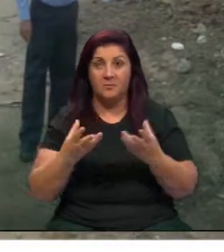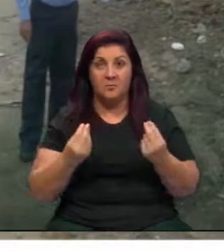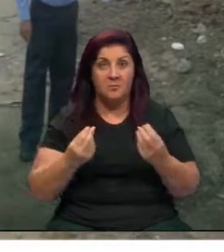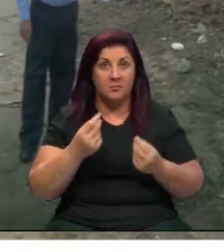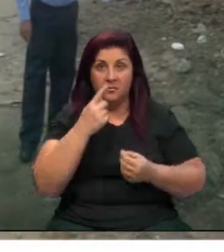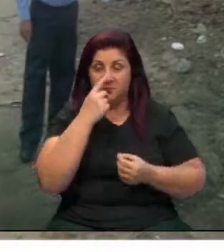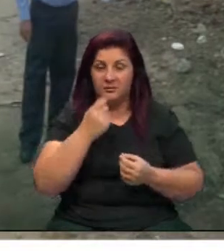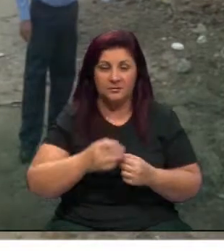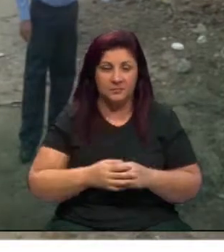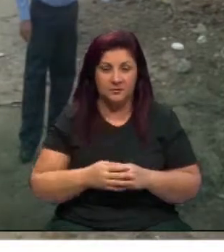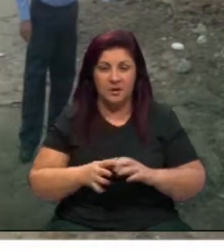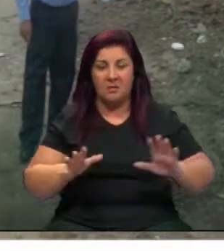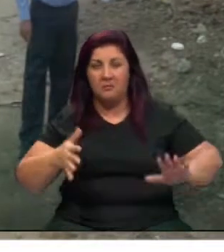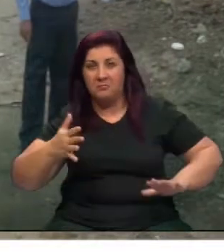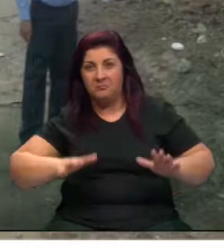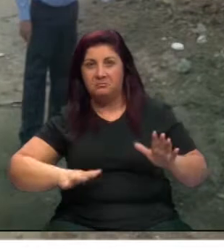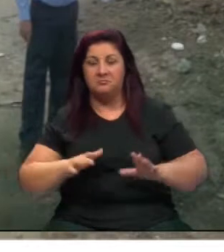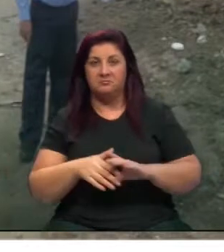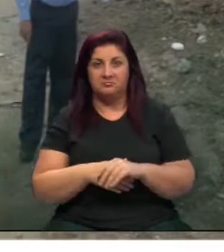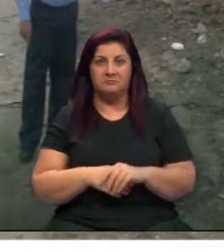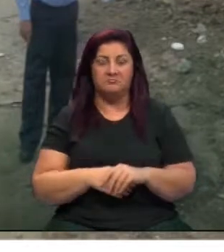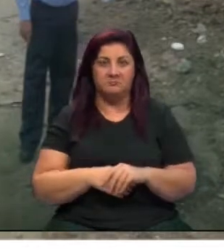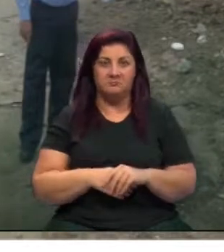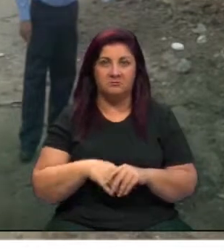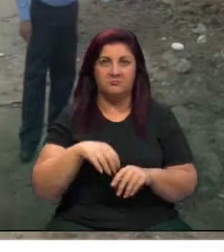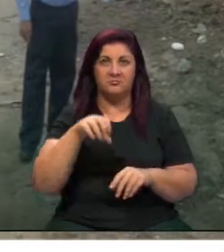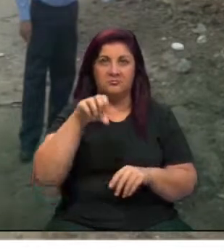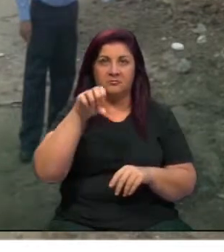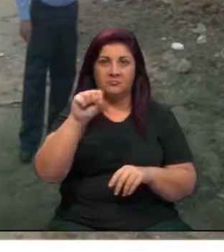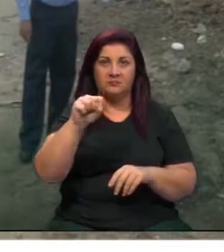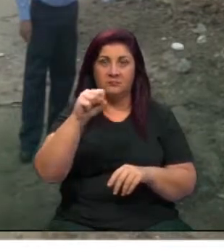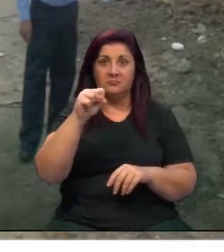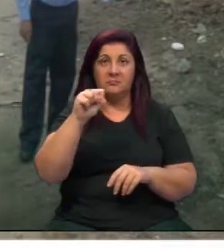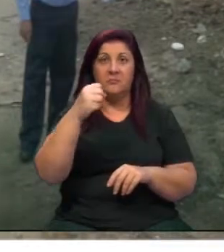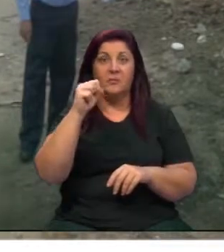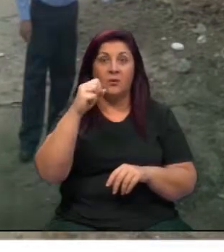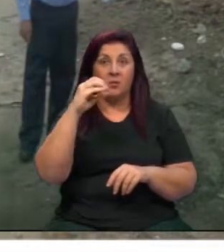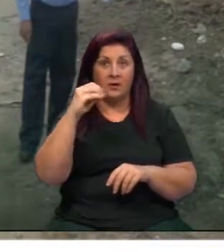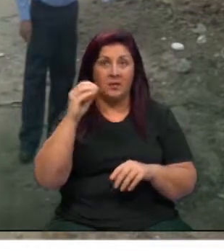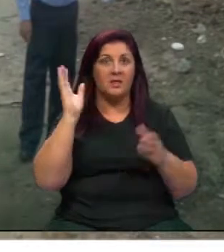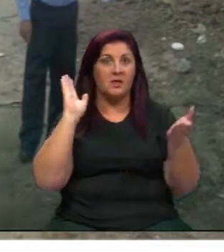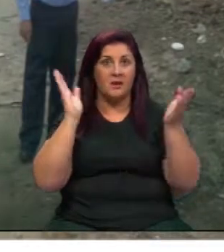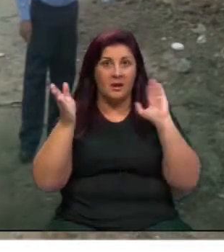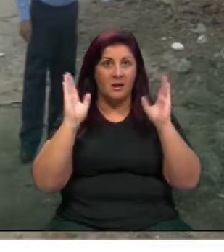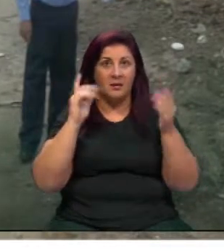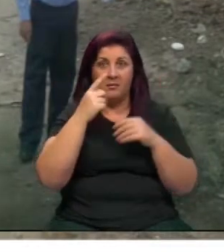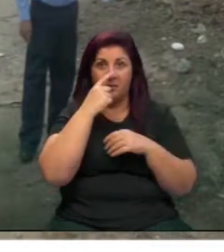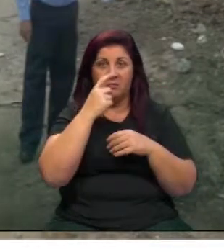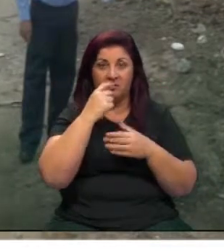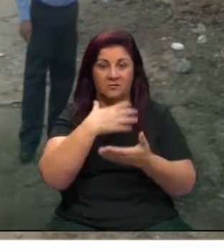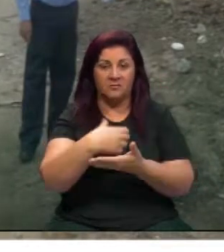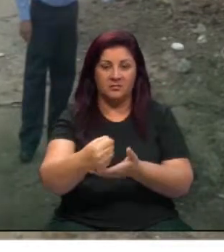no mínimo, naquelas beirá, nós temos ali 80 caminhões de lixo para ser retirado lá do Parque Minha